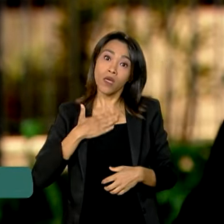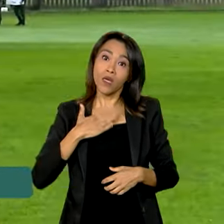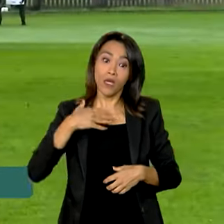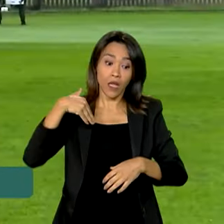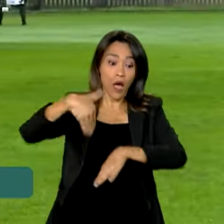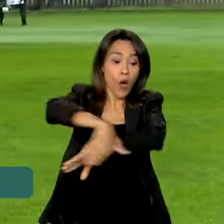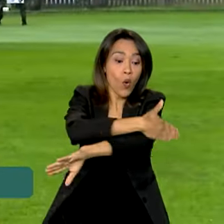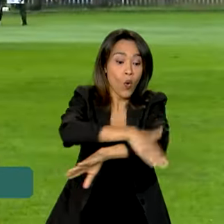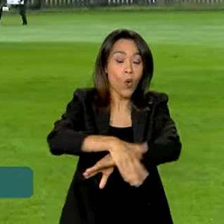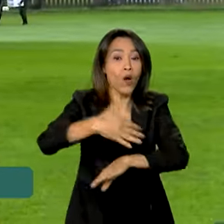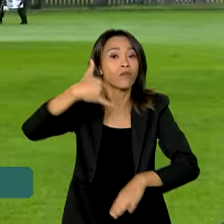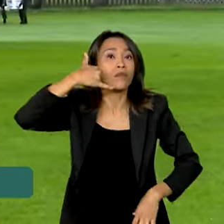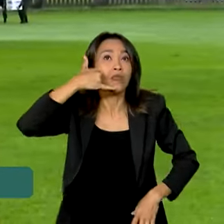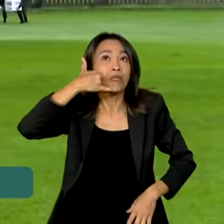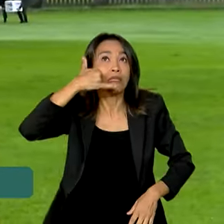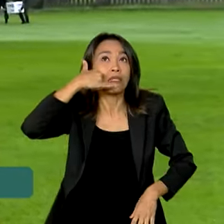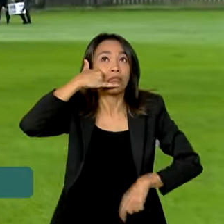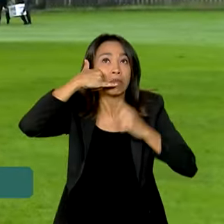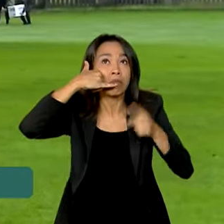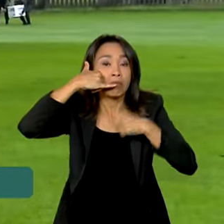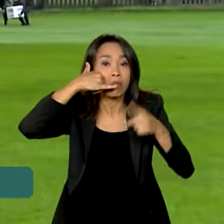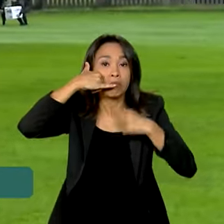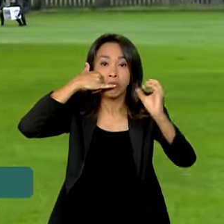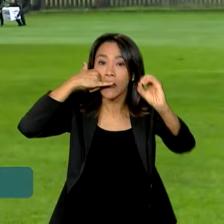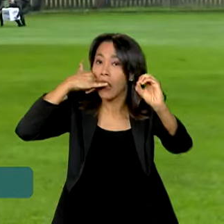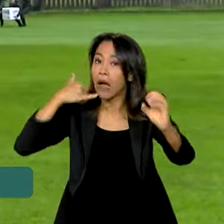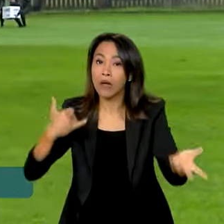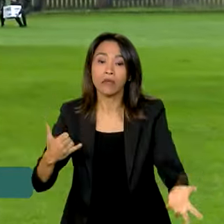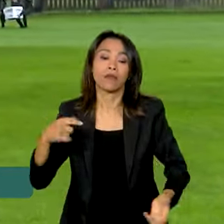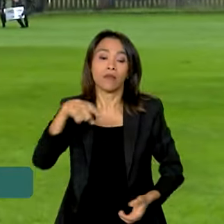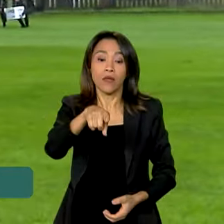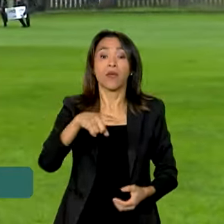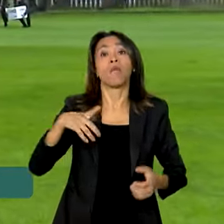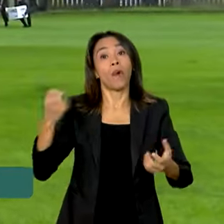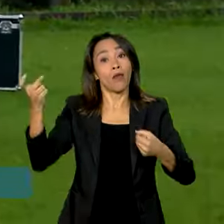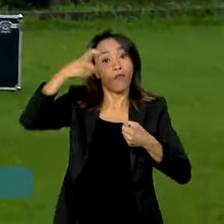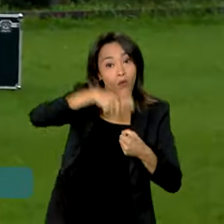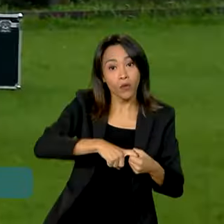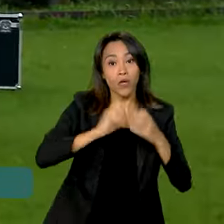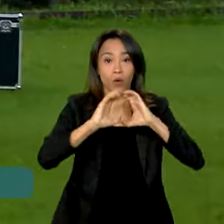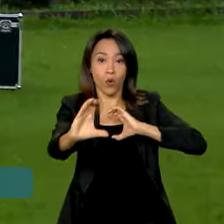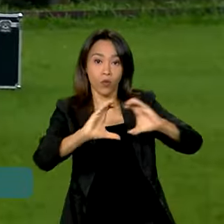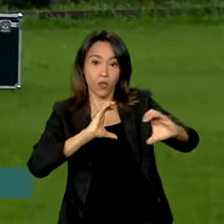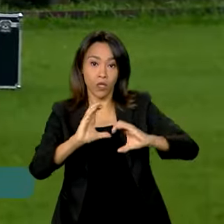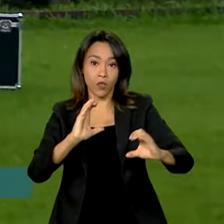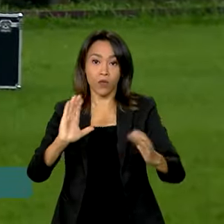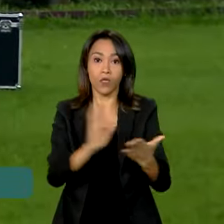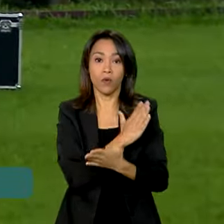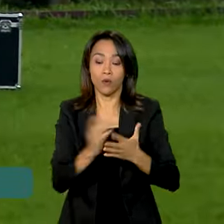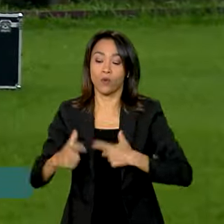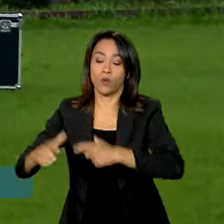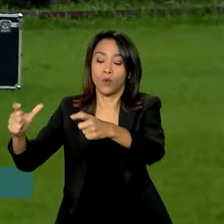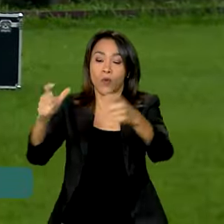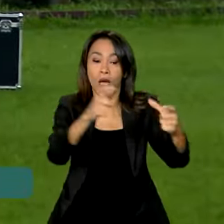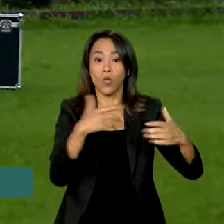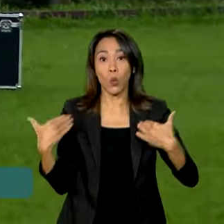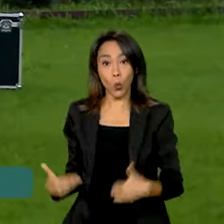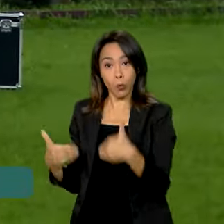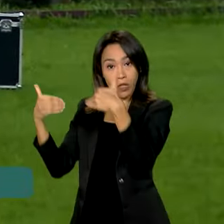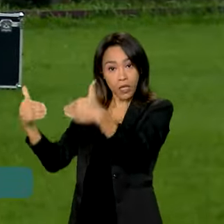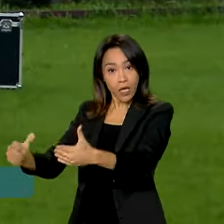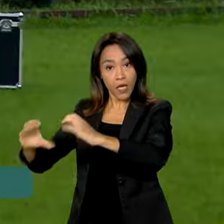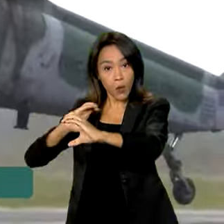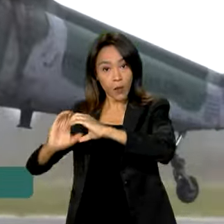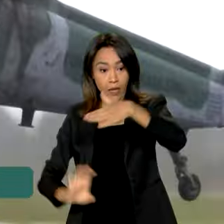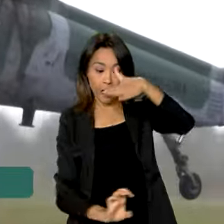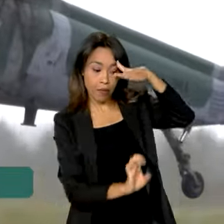pega. Para tentar restabelecer as comunicações em algumas regiões, o Ministério das Comunicações determinou que a